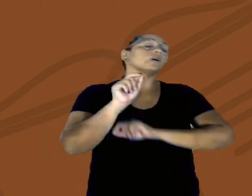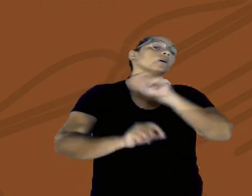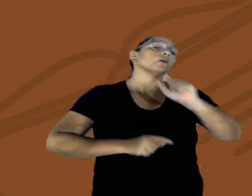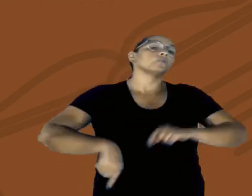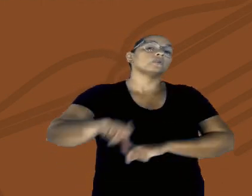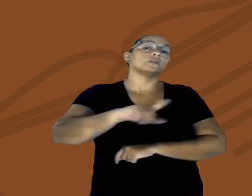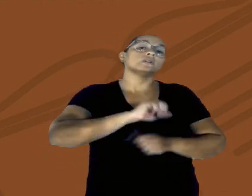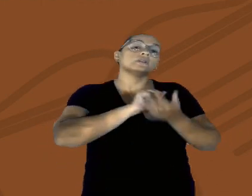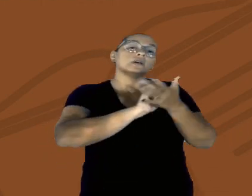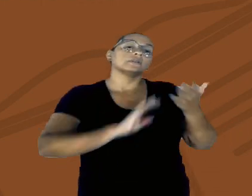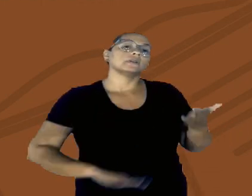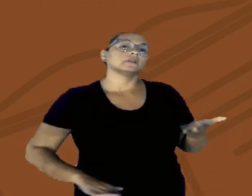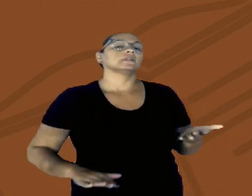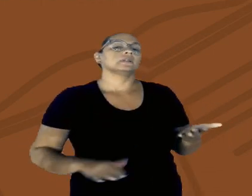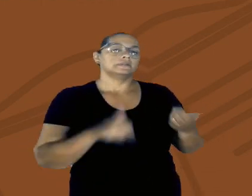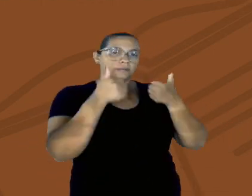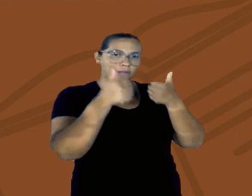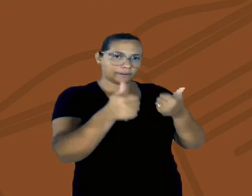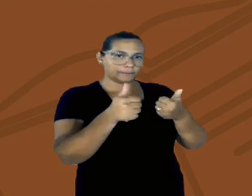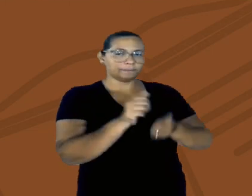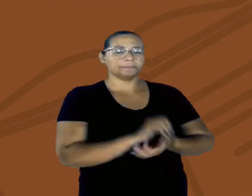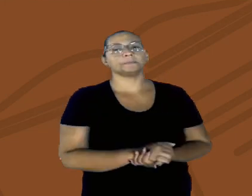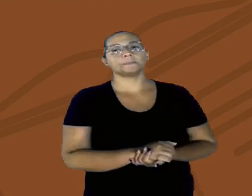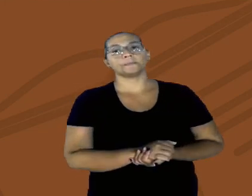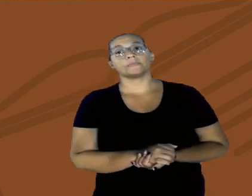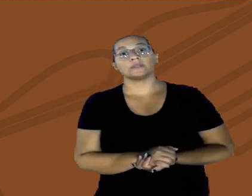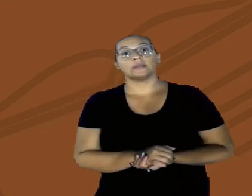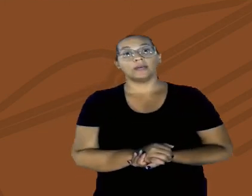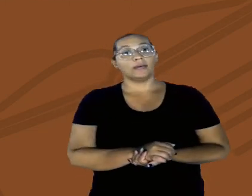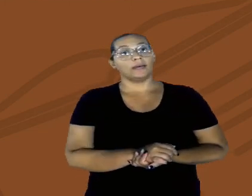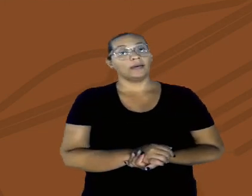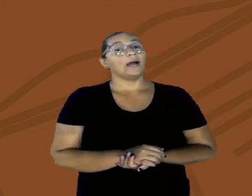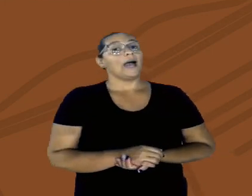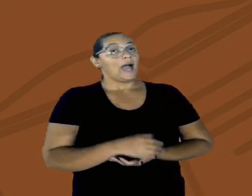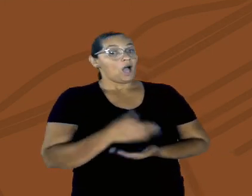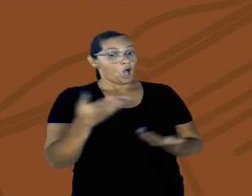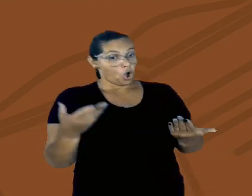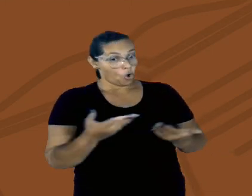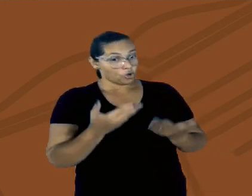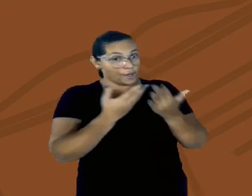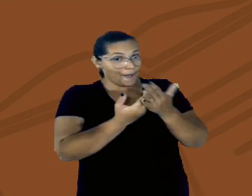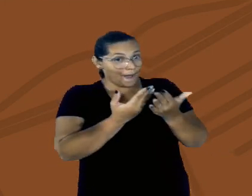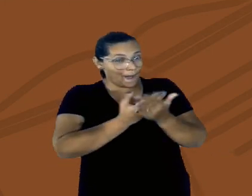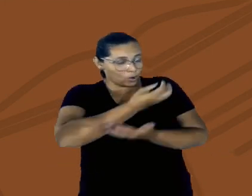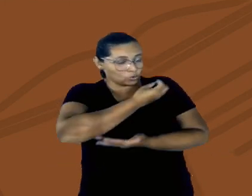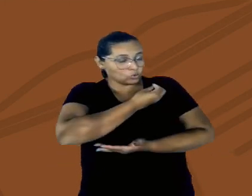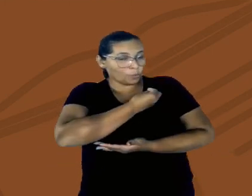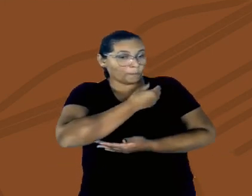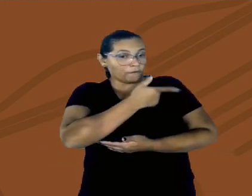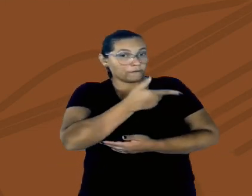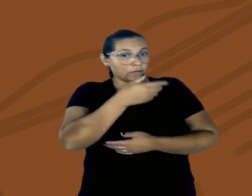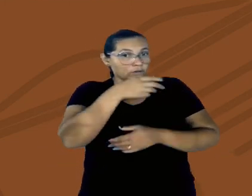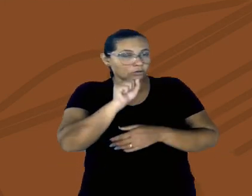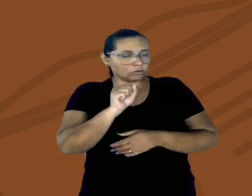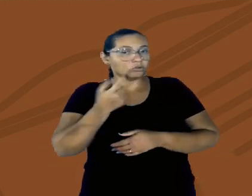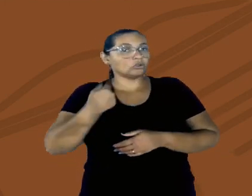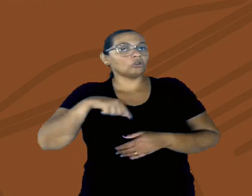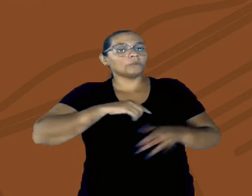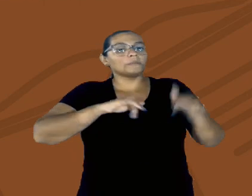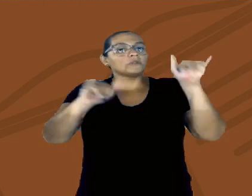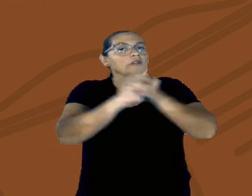atividade. Lembrando, pessoal, que esta é a nossa aula número 28. Estamos socializando